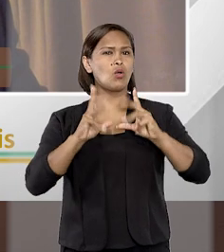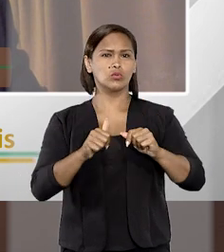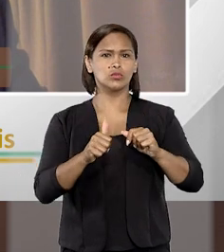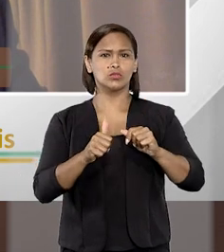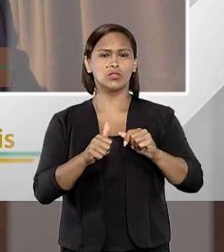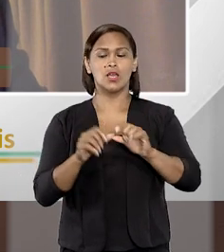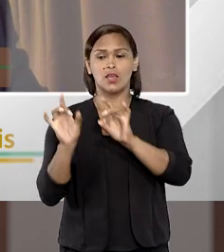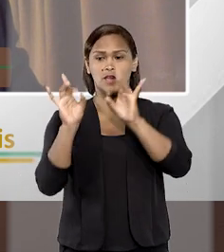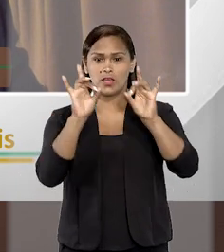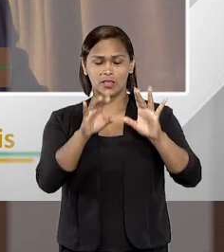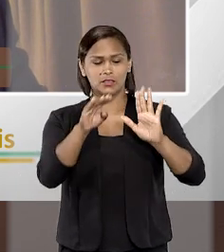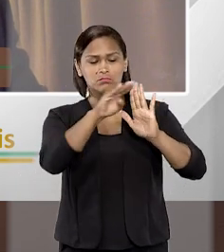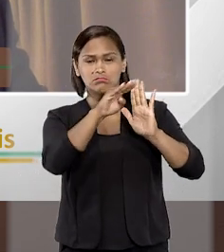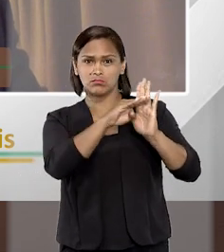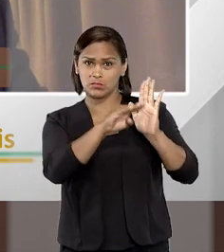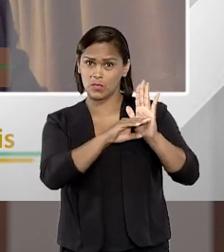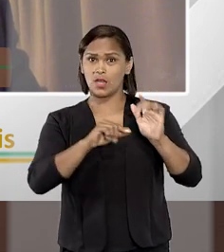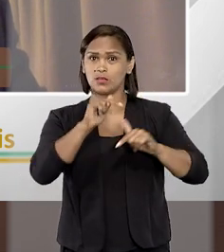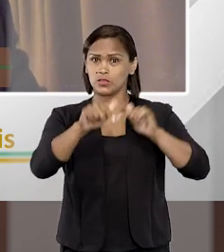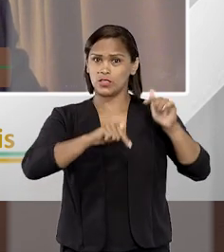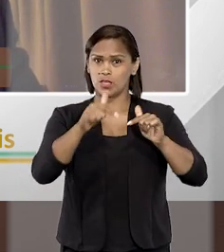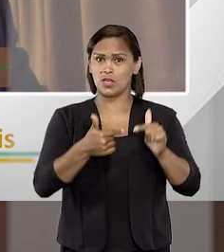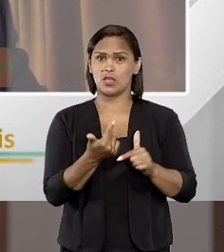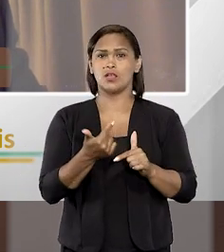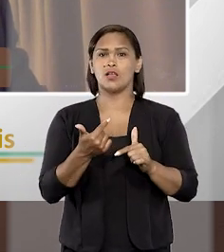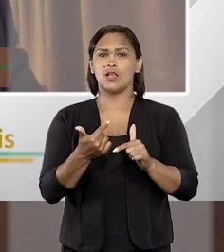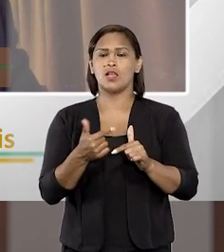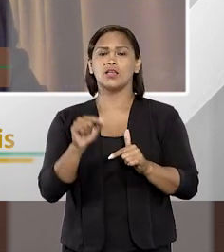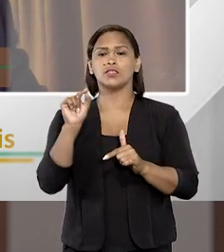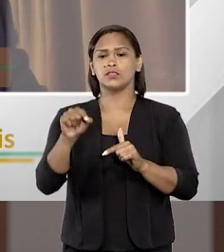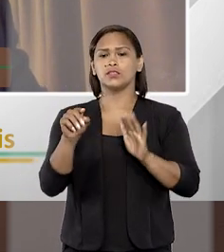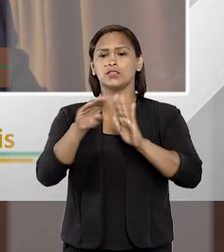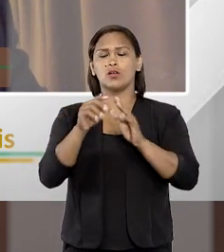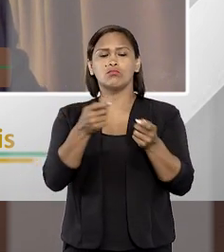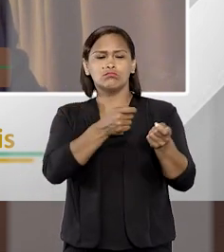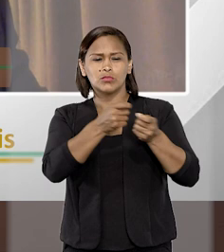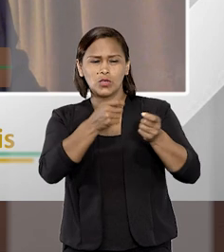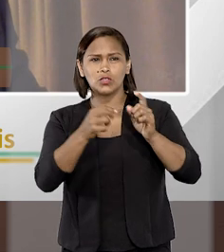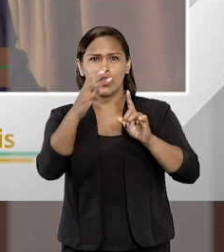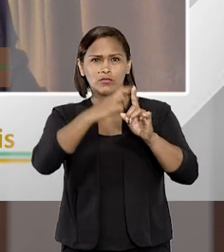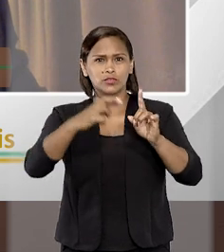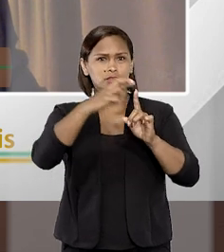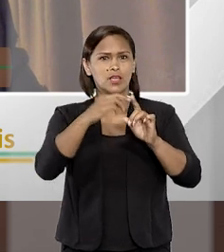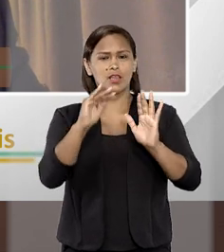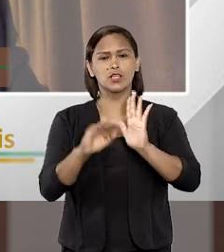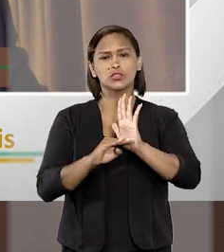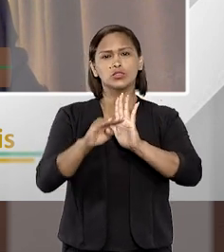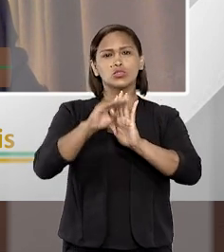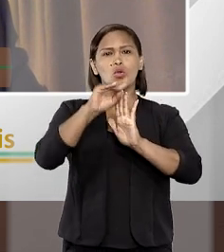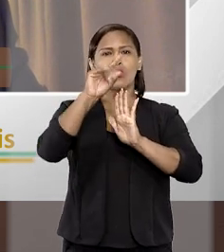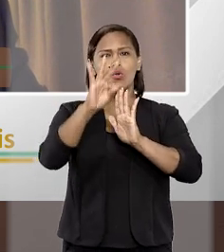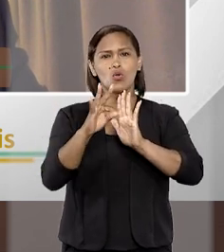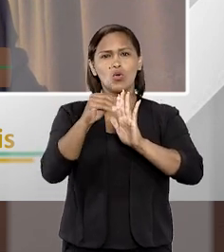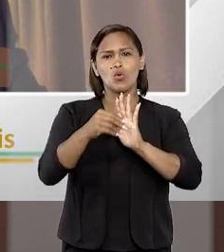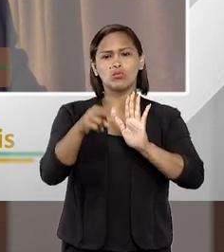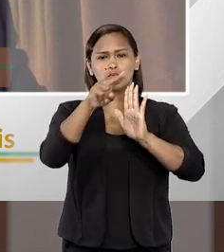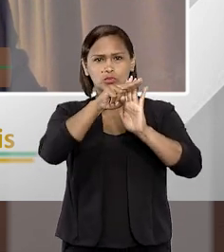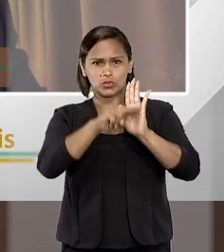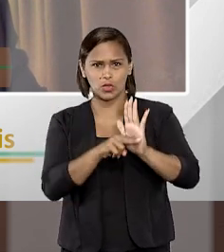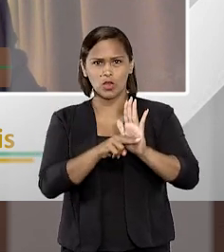entre as principais estão monitorar e fiscalizar o cumprimento de